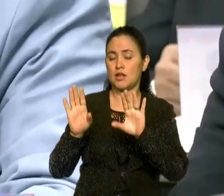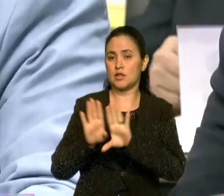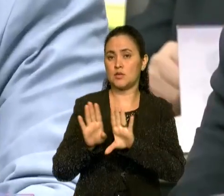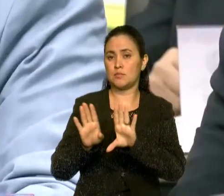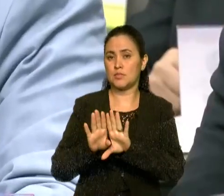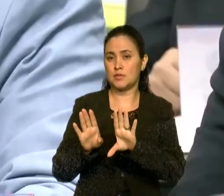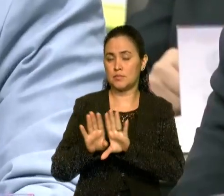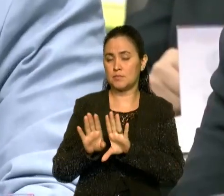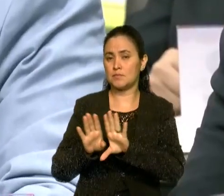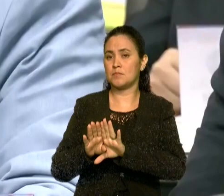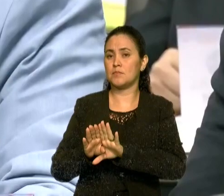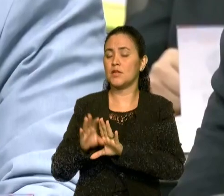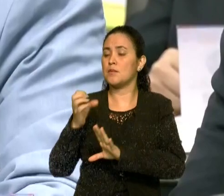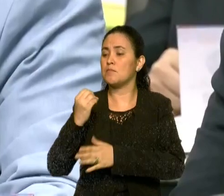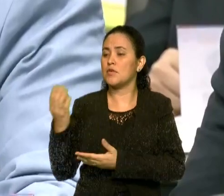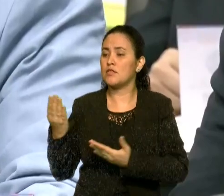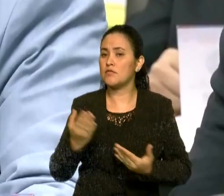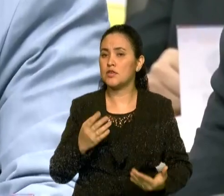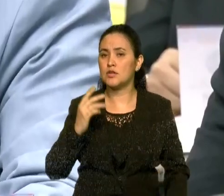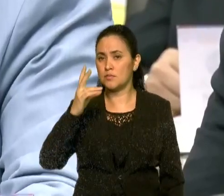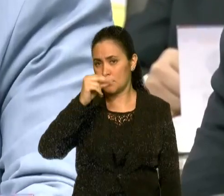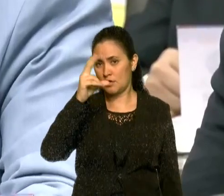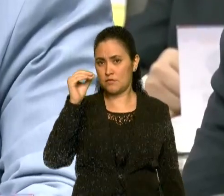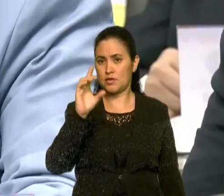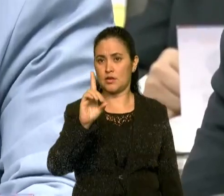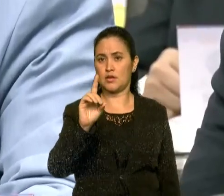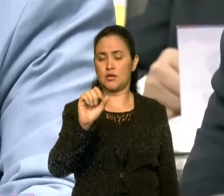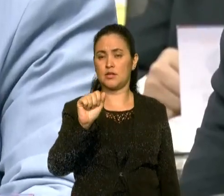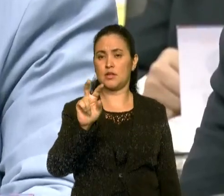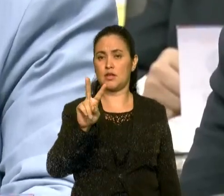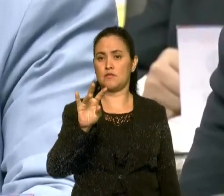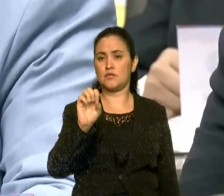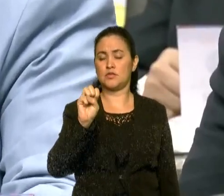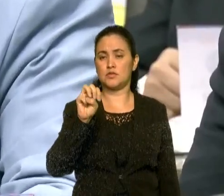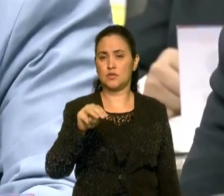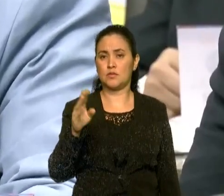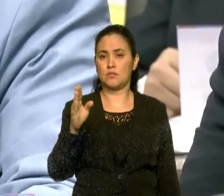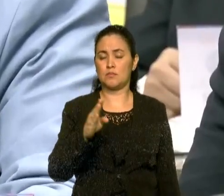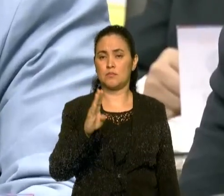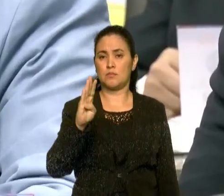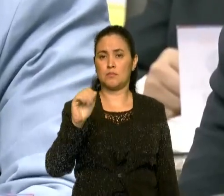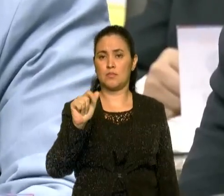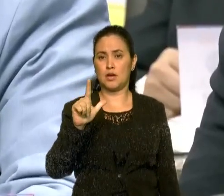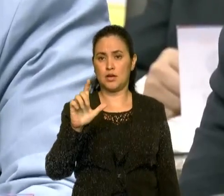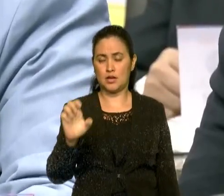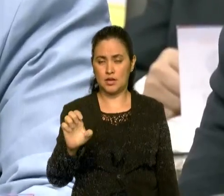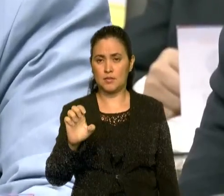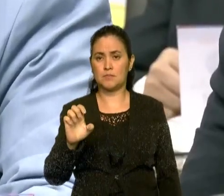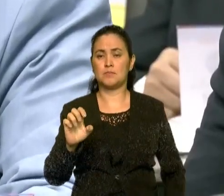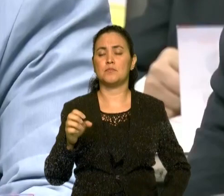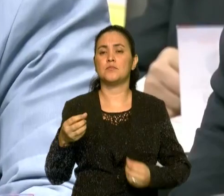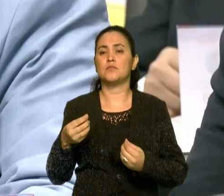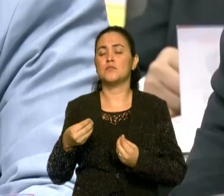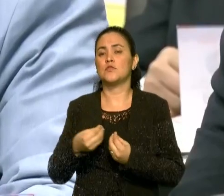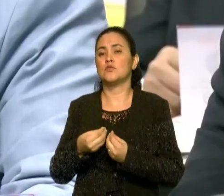que está aqui presente, que, ladeado do prefeito de Peritoral, doutor Júnior, tivemos lutando